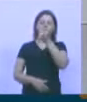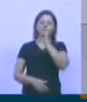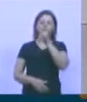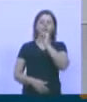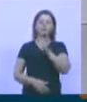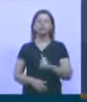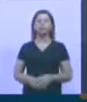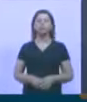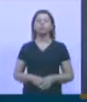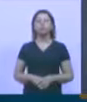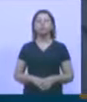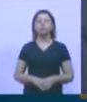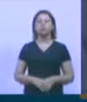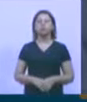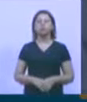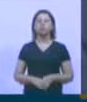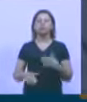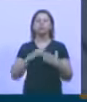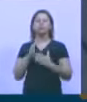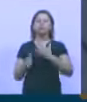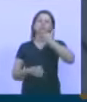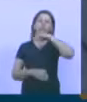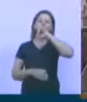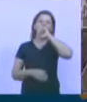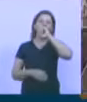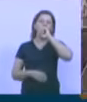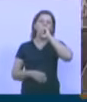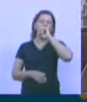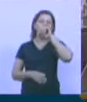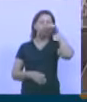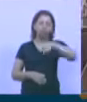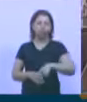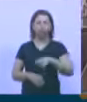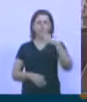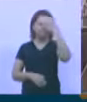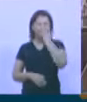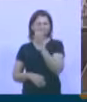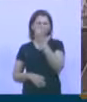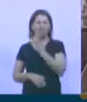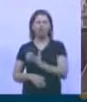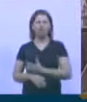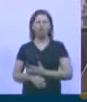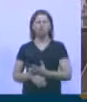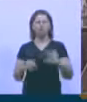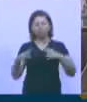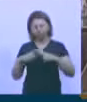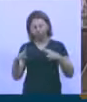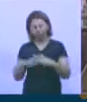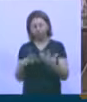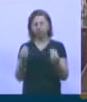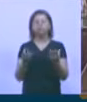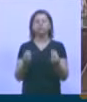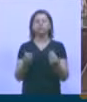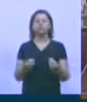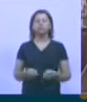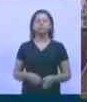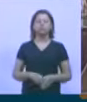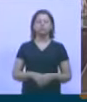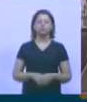fathers were violent. Todos os pais eram violentos. And when they came to this